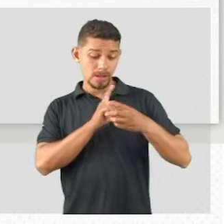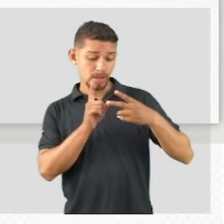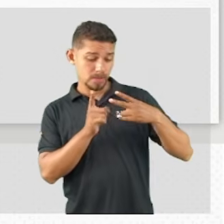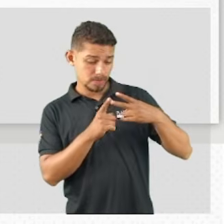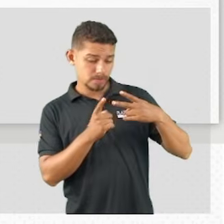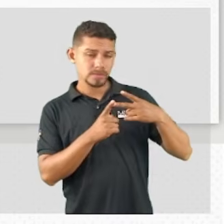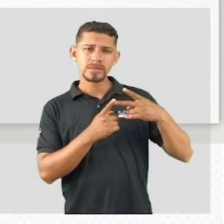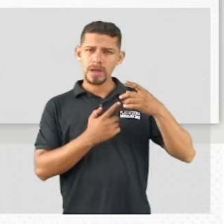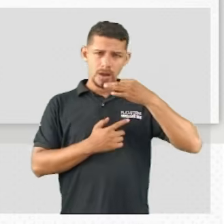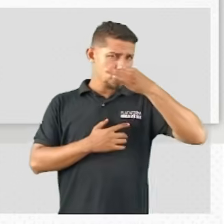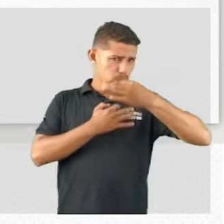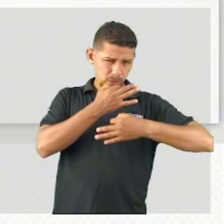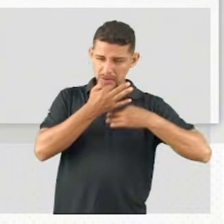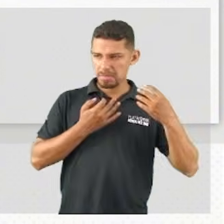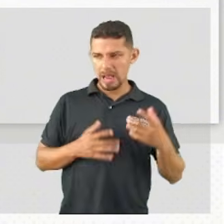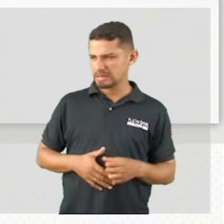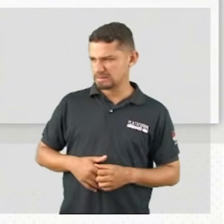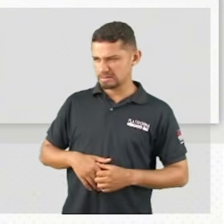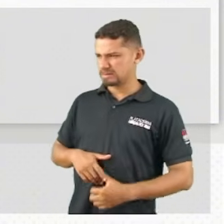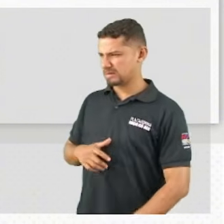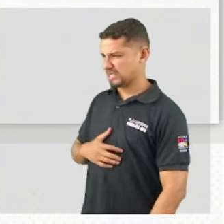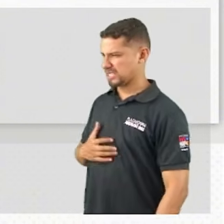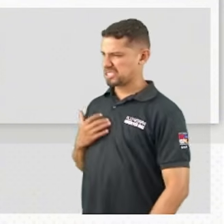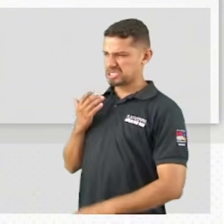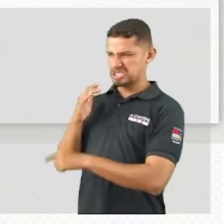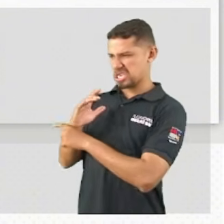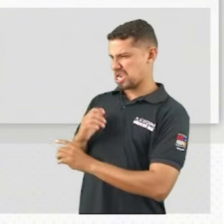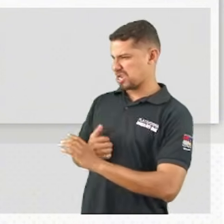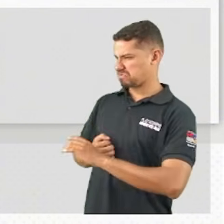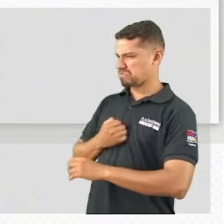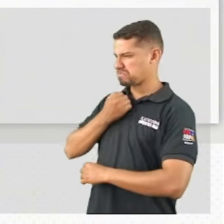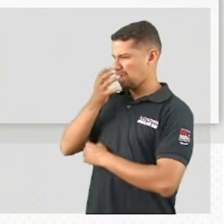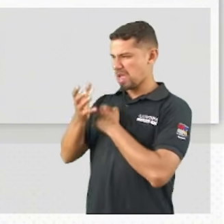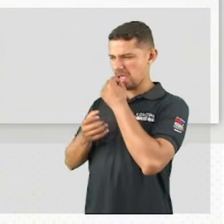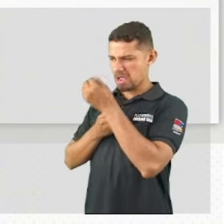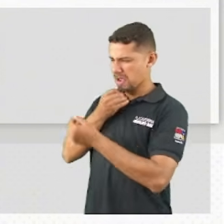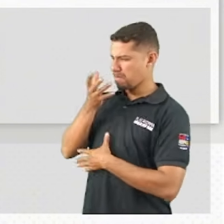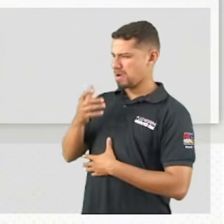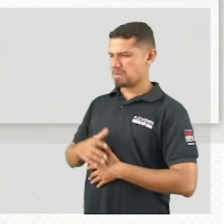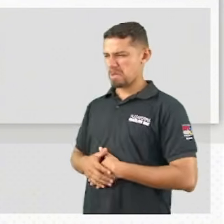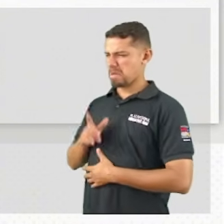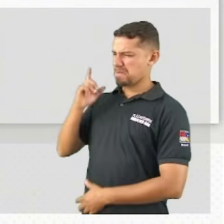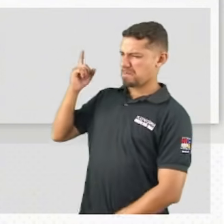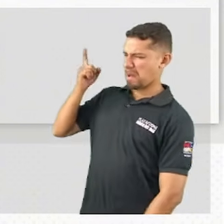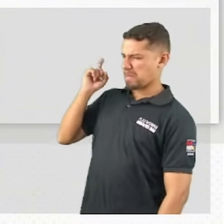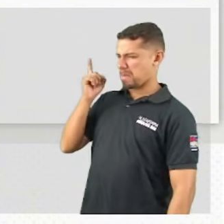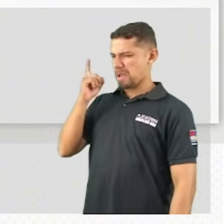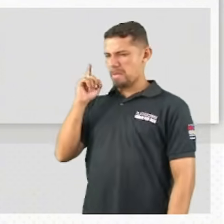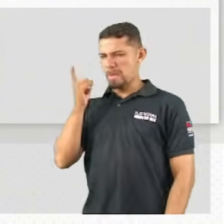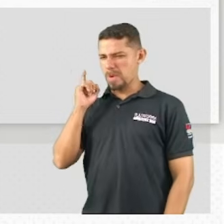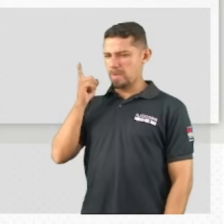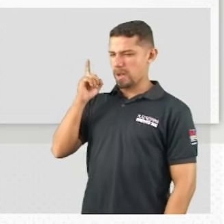está argumentando, já criticando algum dos participantes que está lá também no debate,